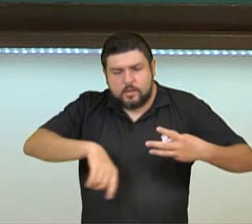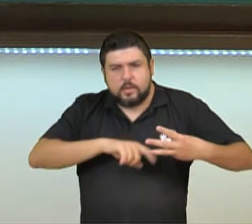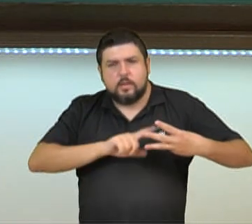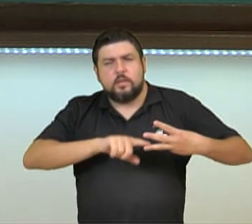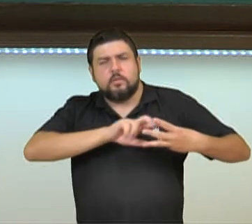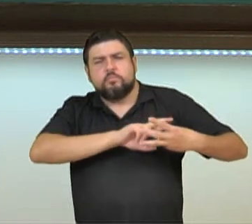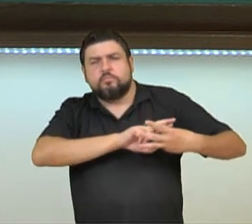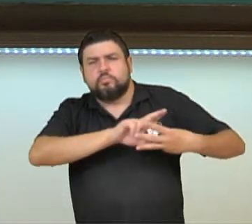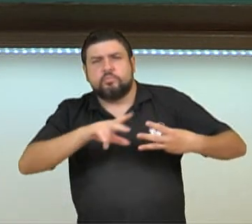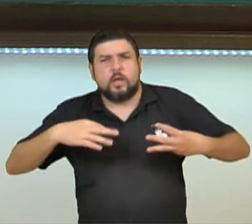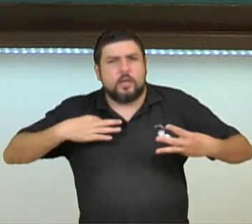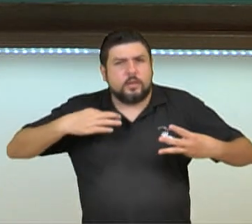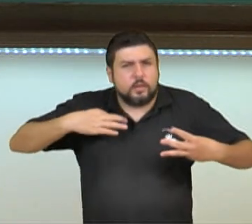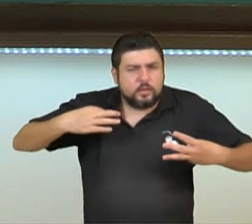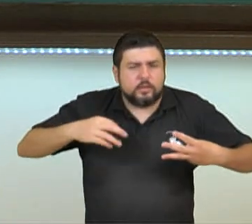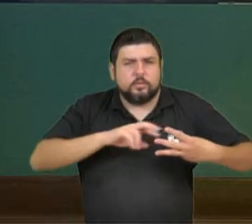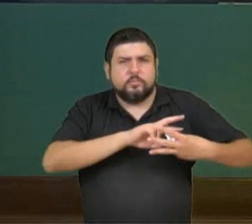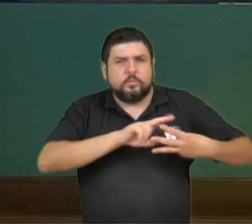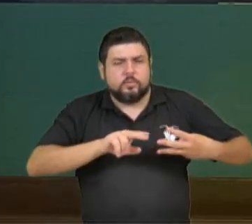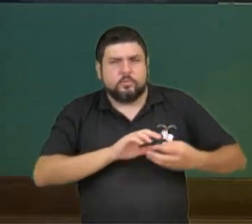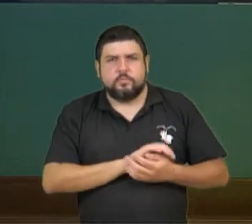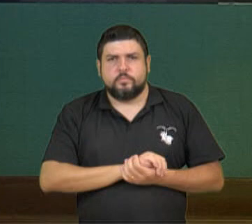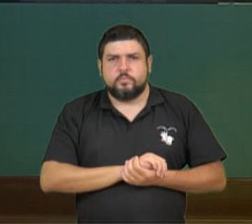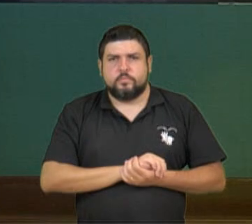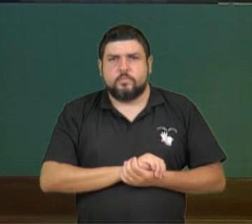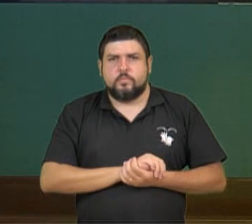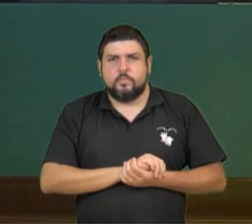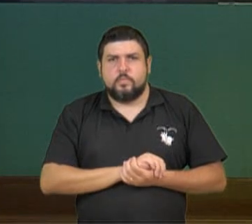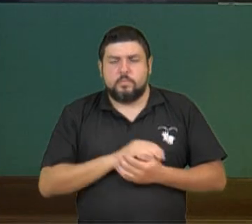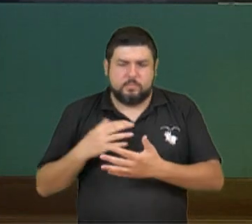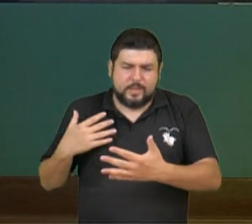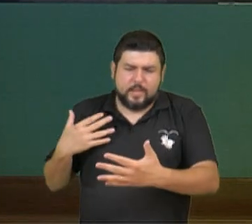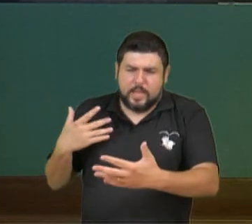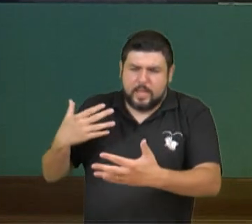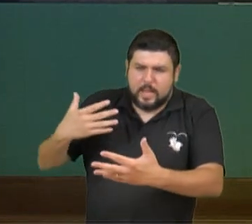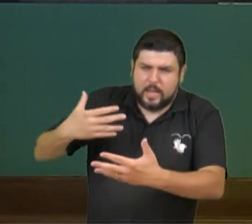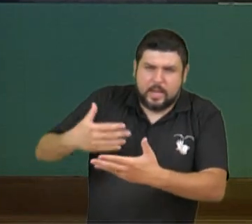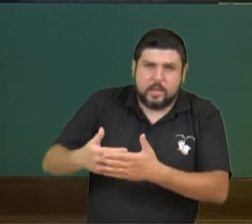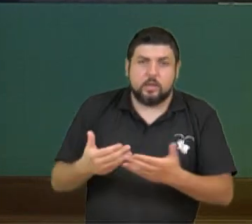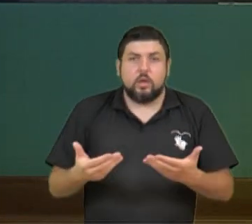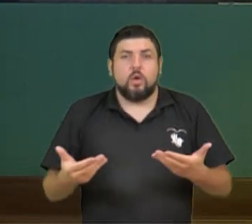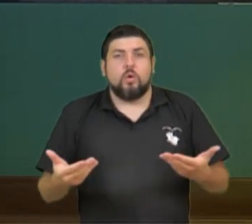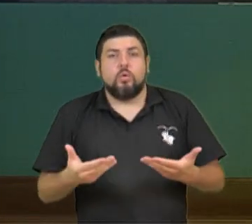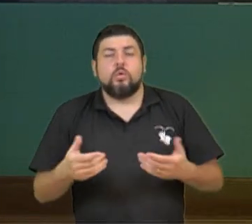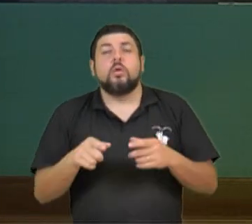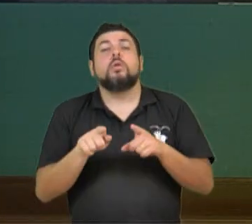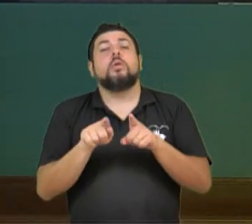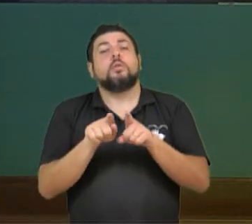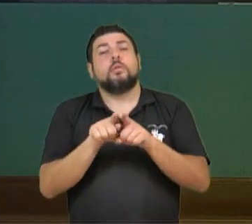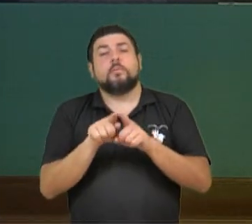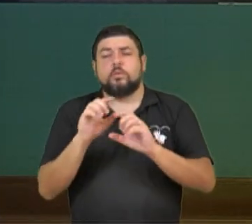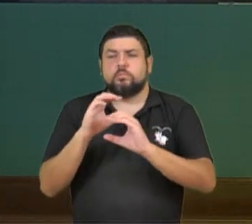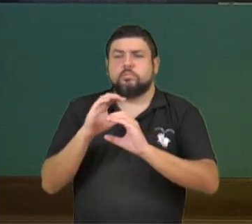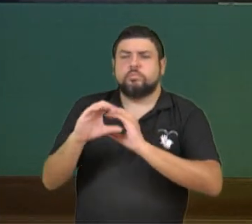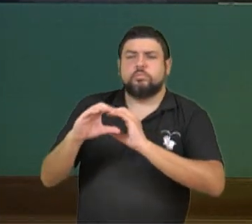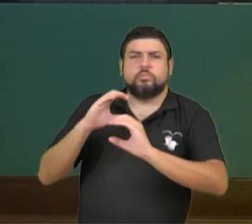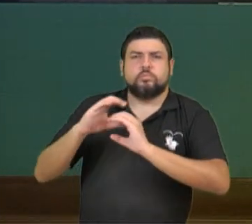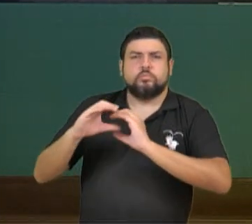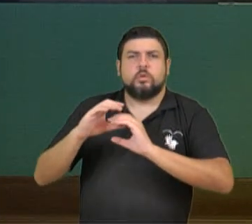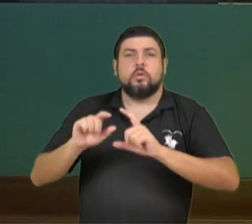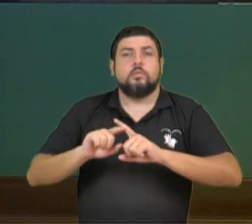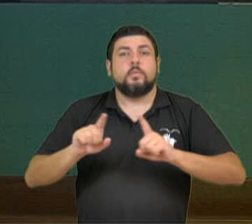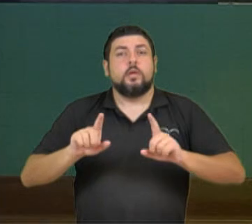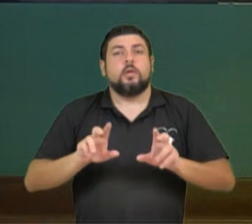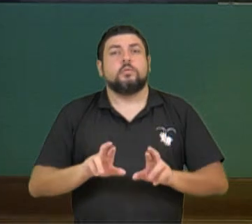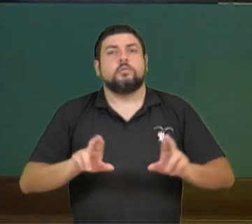navegações. Quando falamos no mecanismo da internet, falamos também de uma comunicabilidade, mas é uma comunicabilidade diferente,